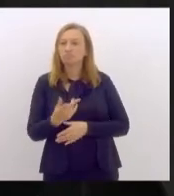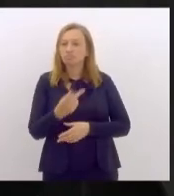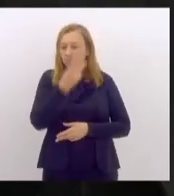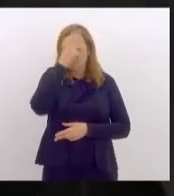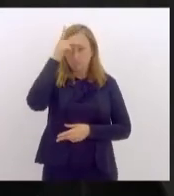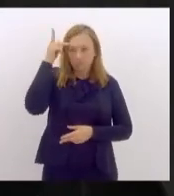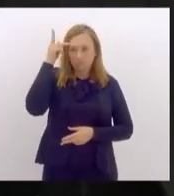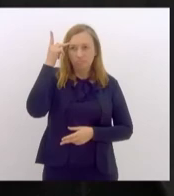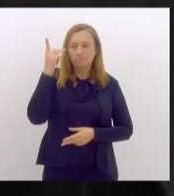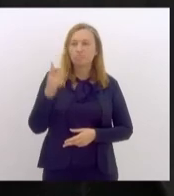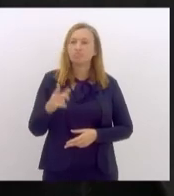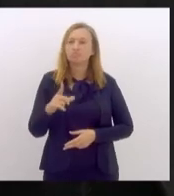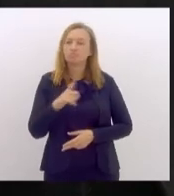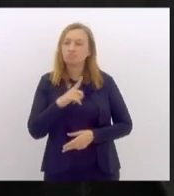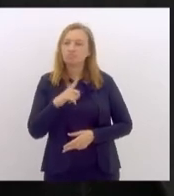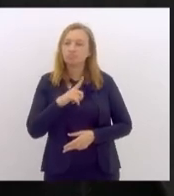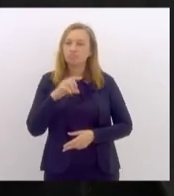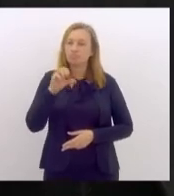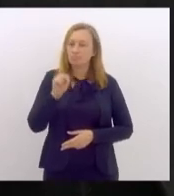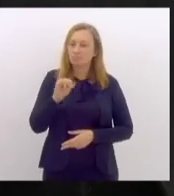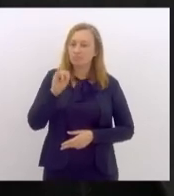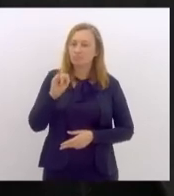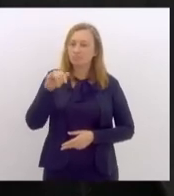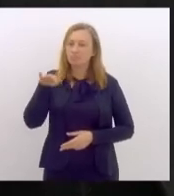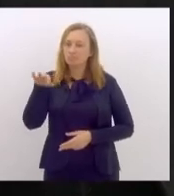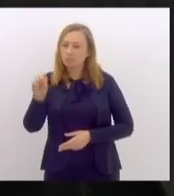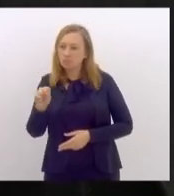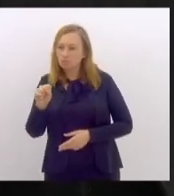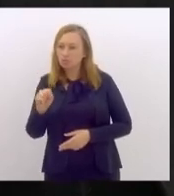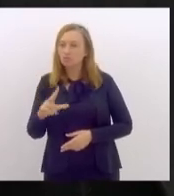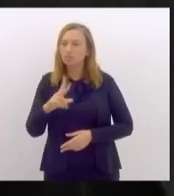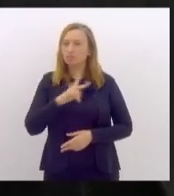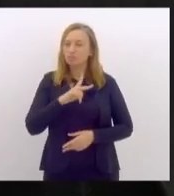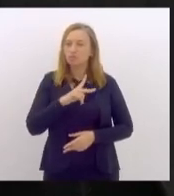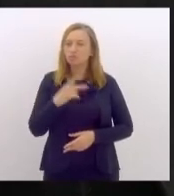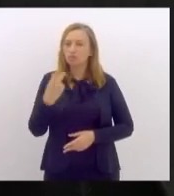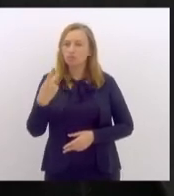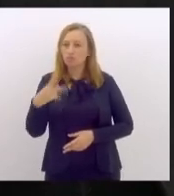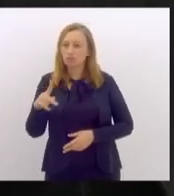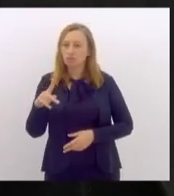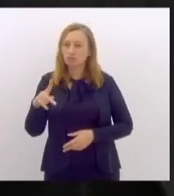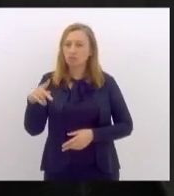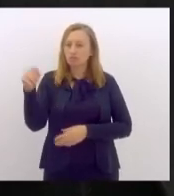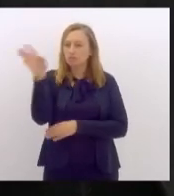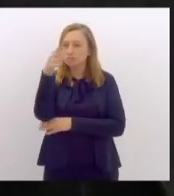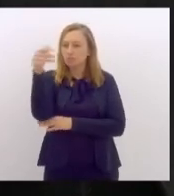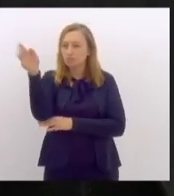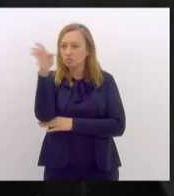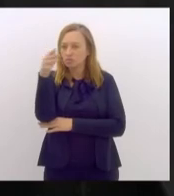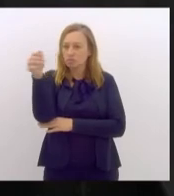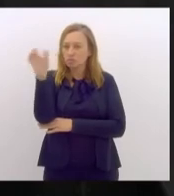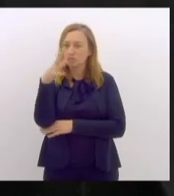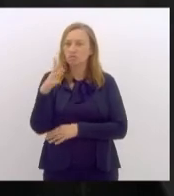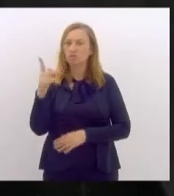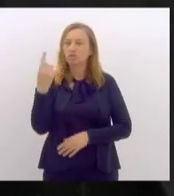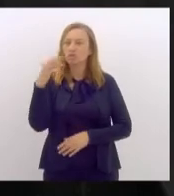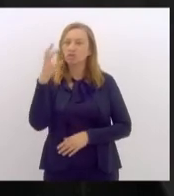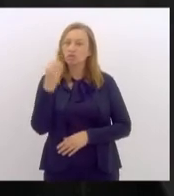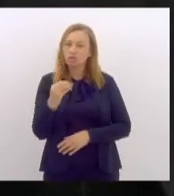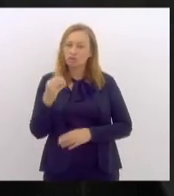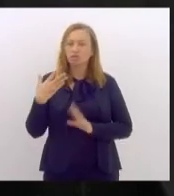tem seus símbolos e símbolos que são próprios da sua nação a sua Bandeira seu hino suas